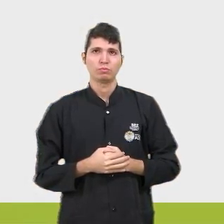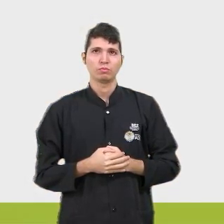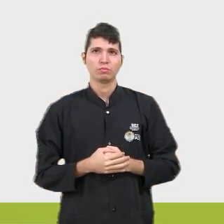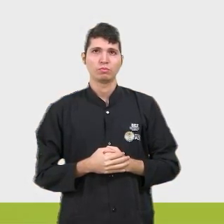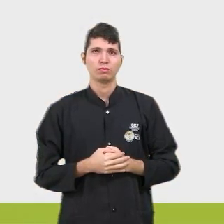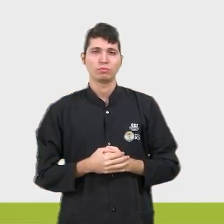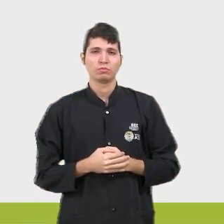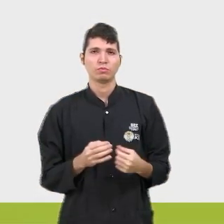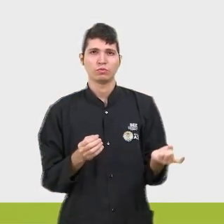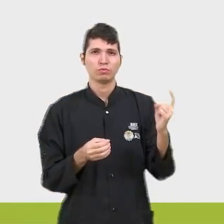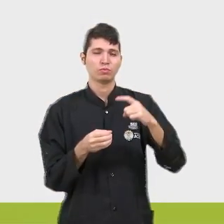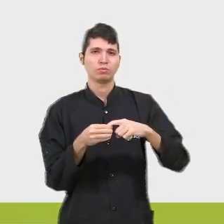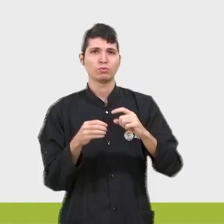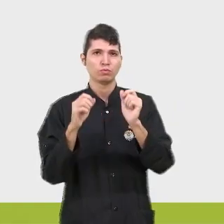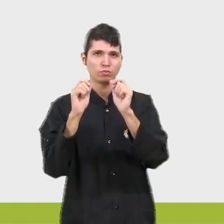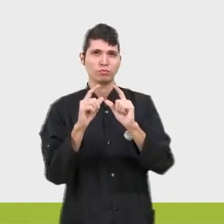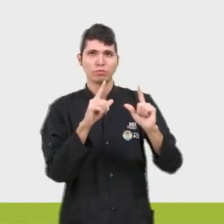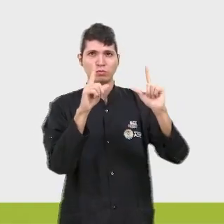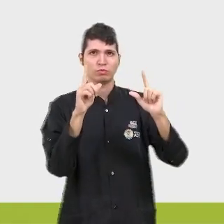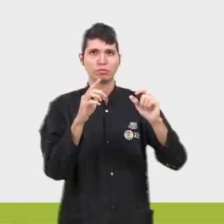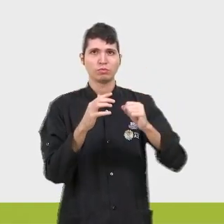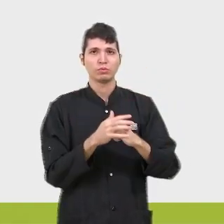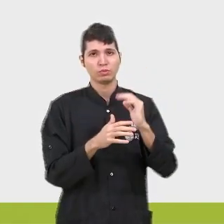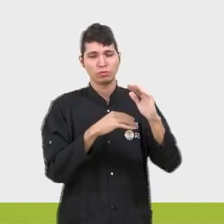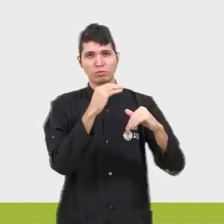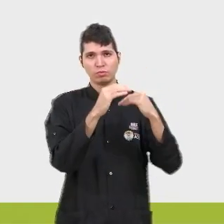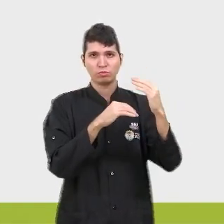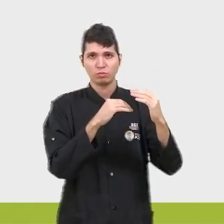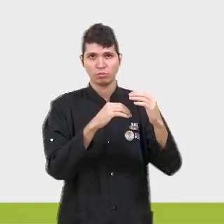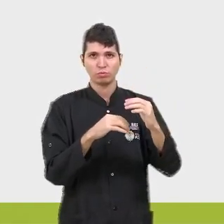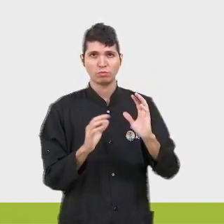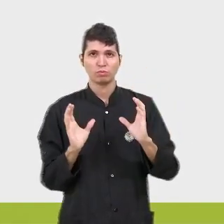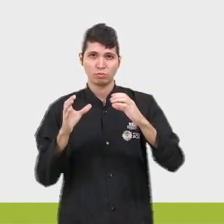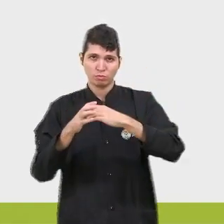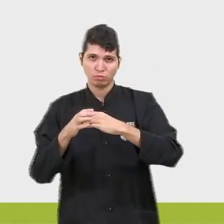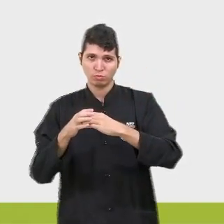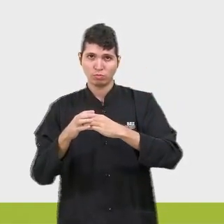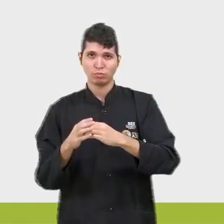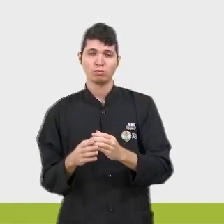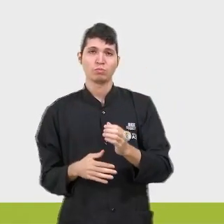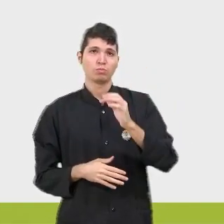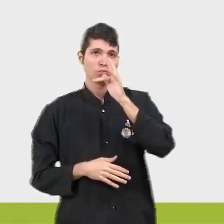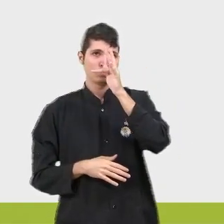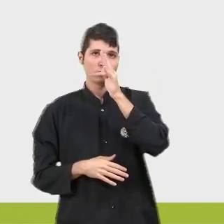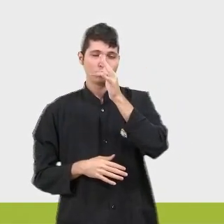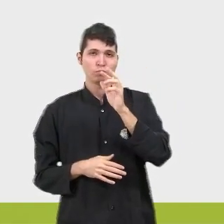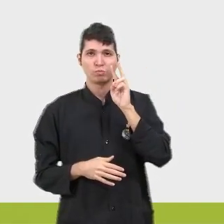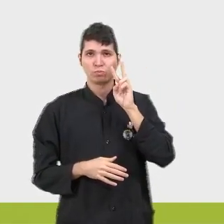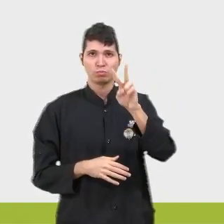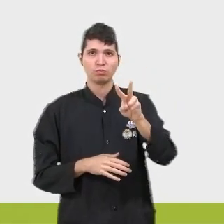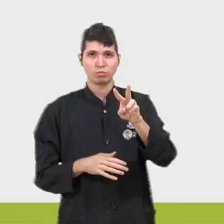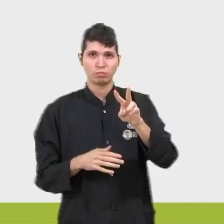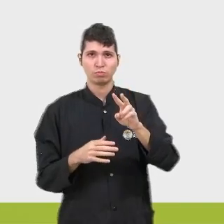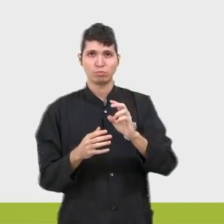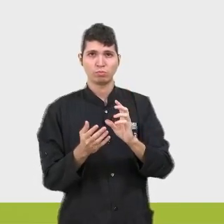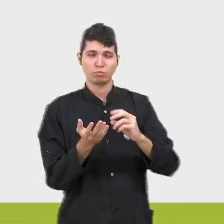Resolve Enem 1. Diz assim, ó, na evolução dos vegetais, o